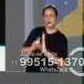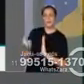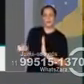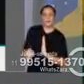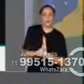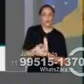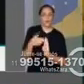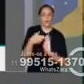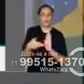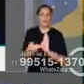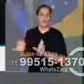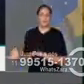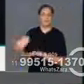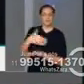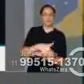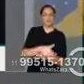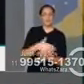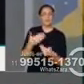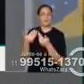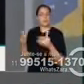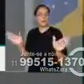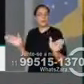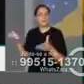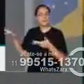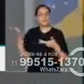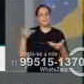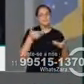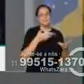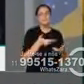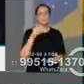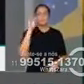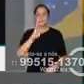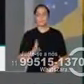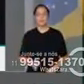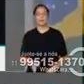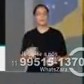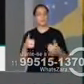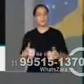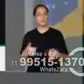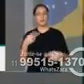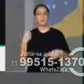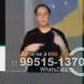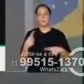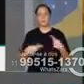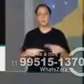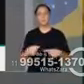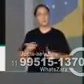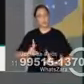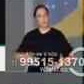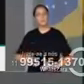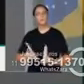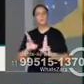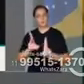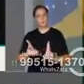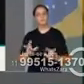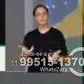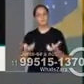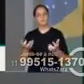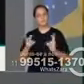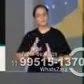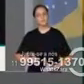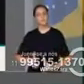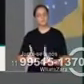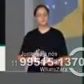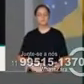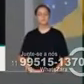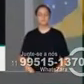os imigrantes que aqui cheguei então o brasil tem essa política vamos continuar tendo essa política vamos lutar por